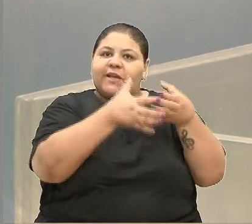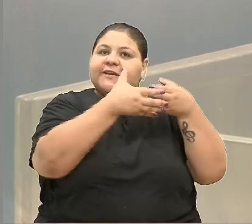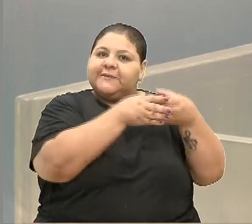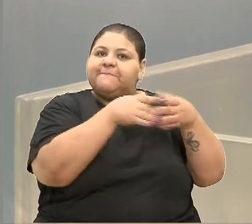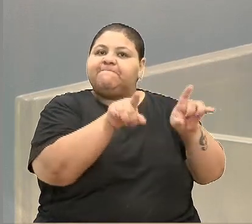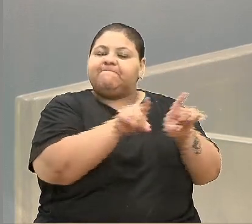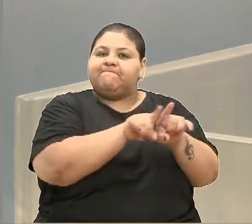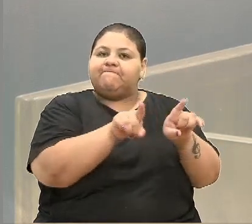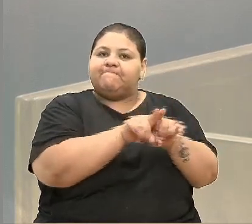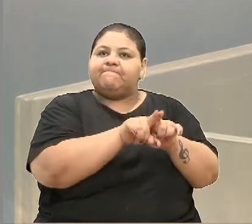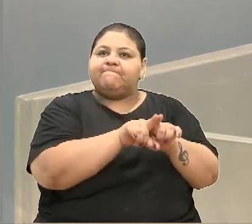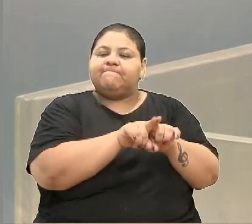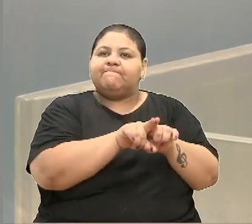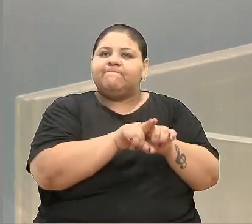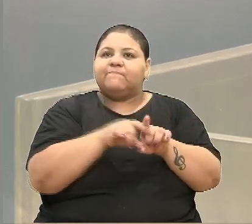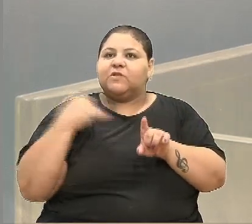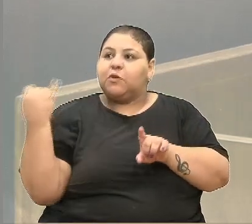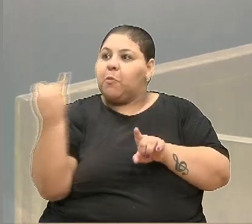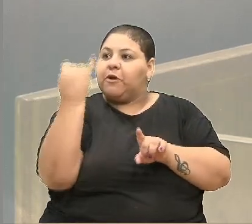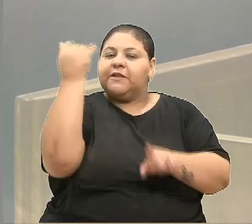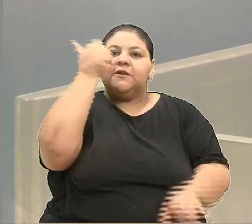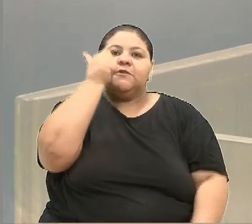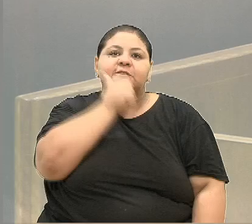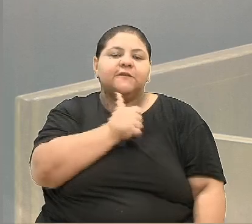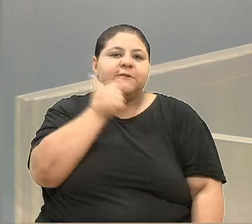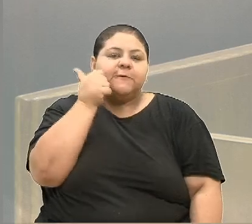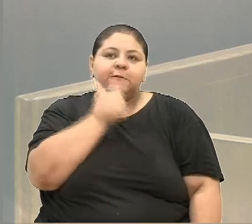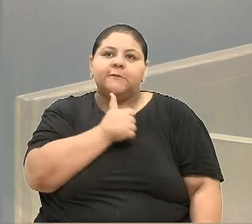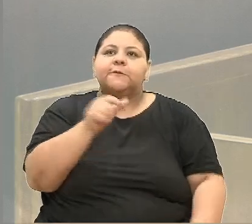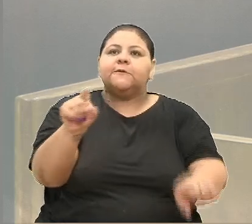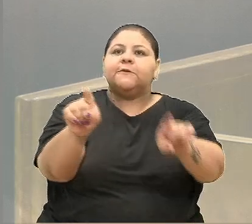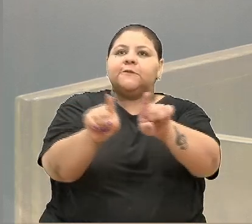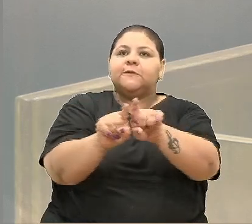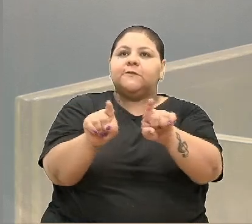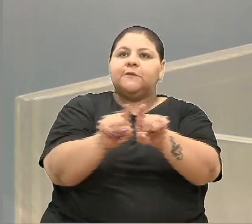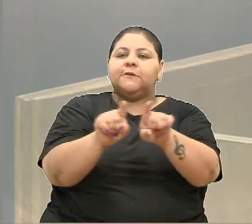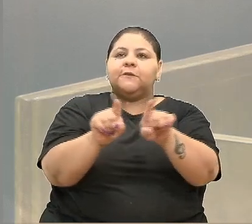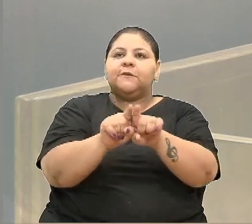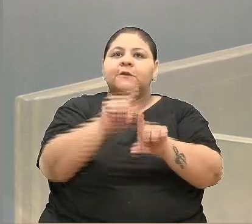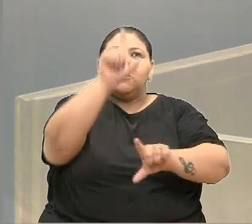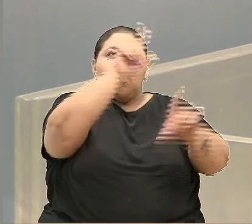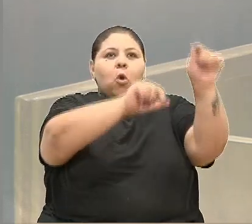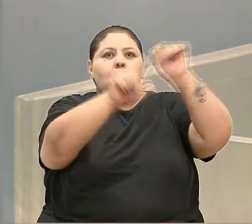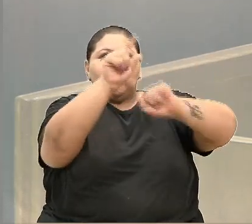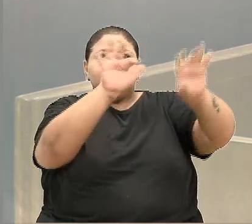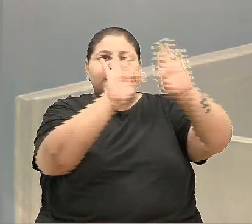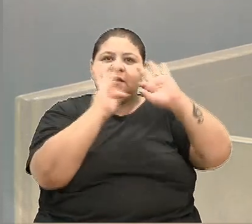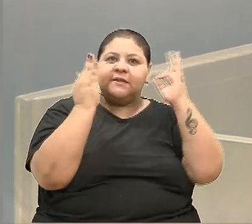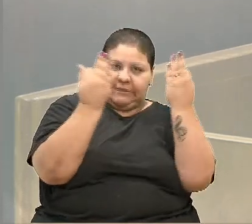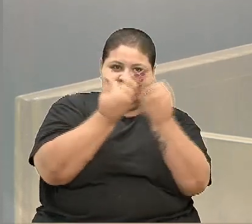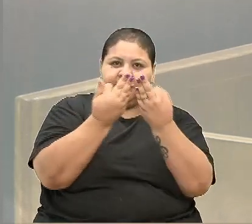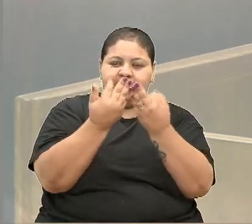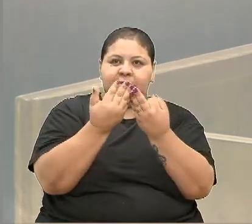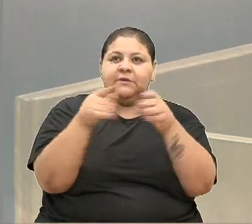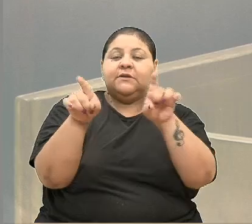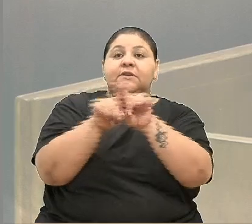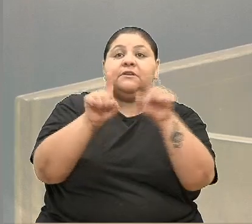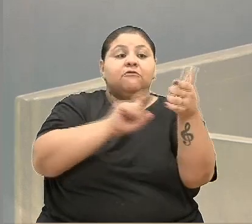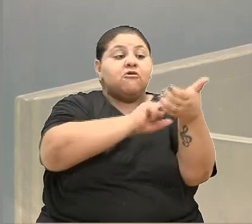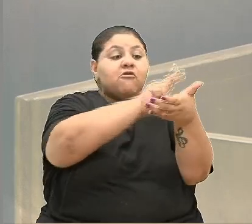também, como sagrado feminino, também constelação familiar. E vão ter